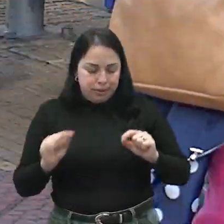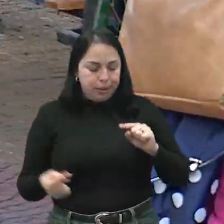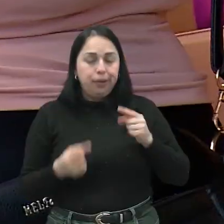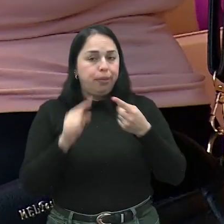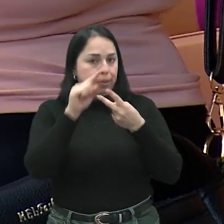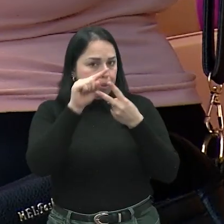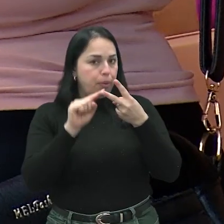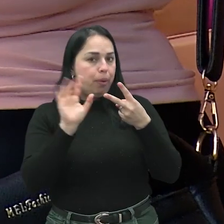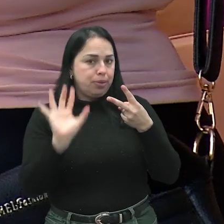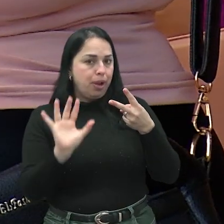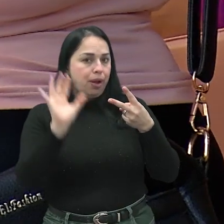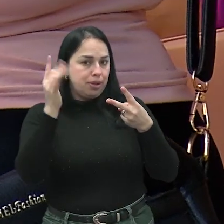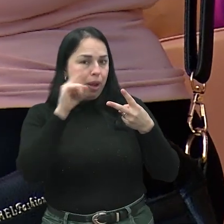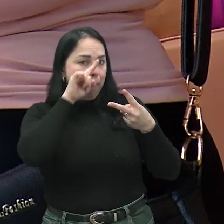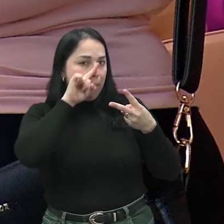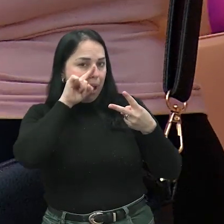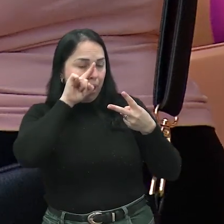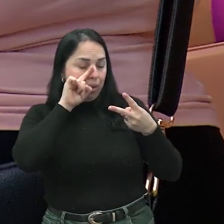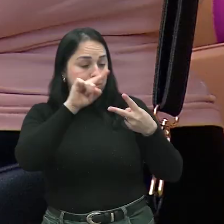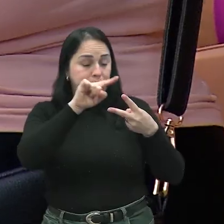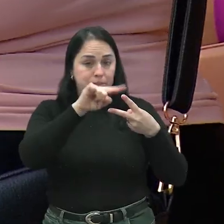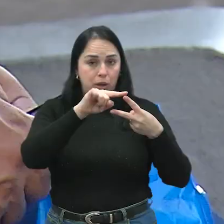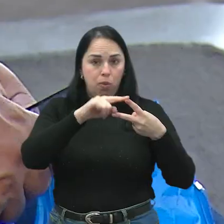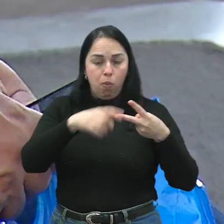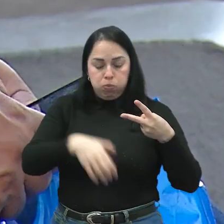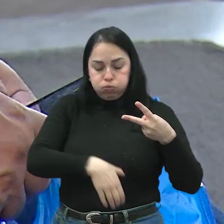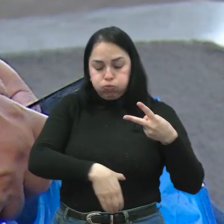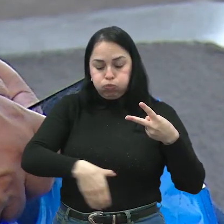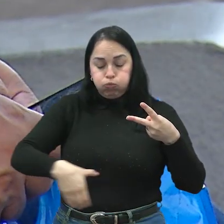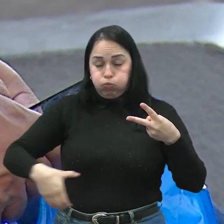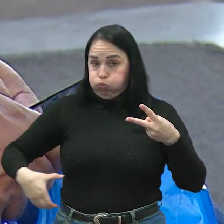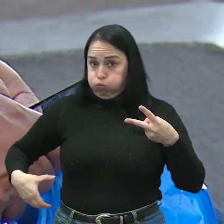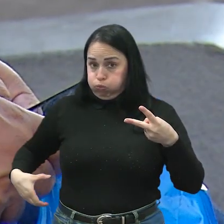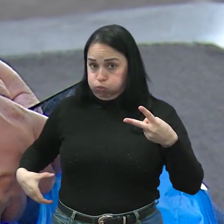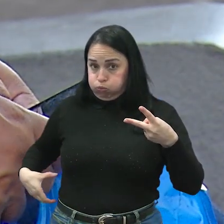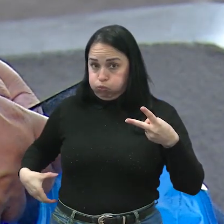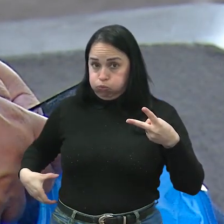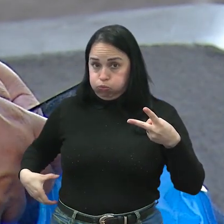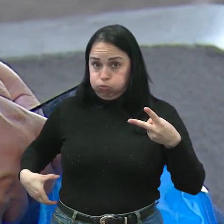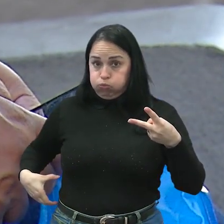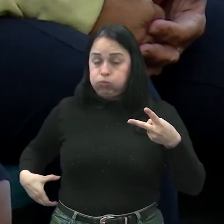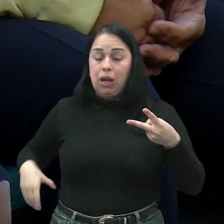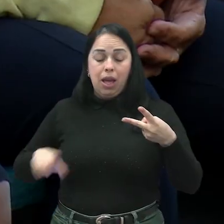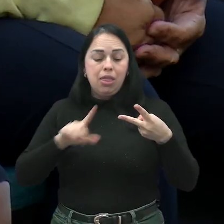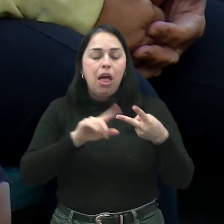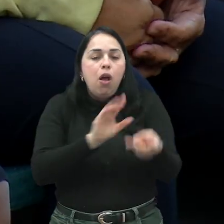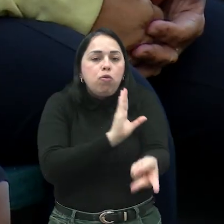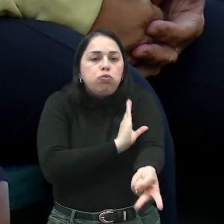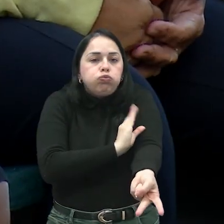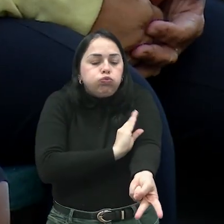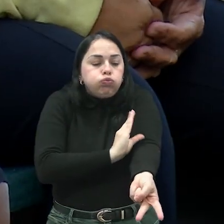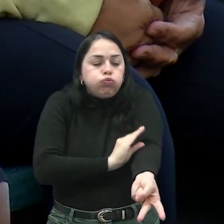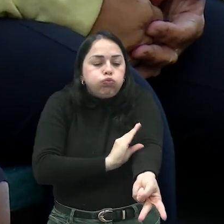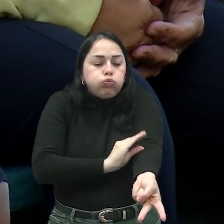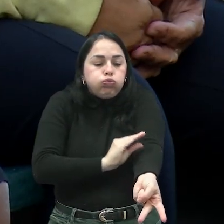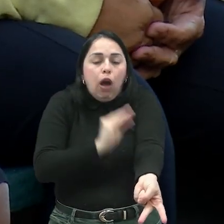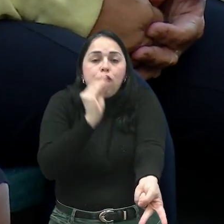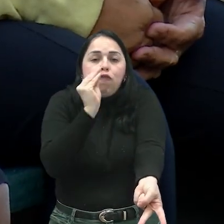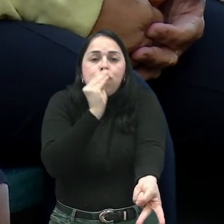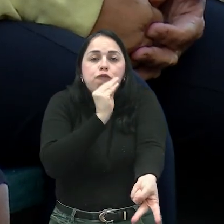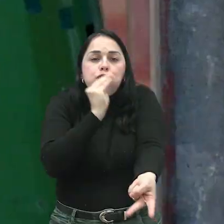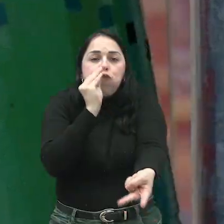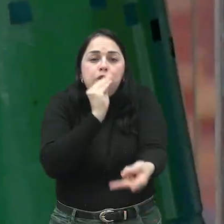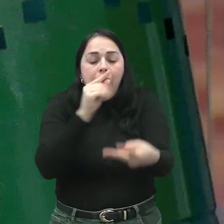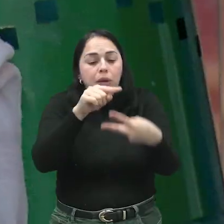condição que combina dois fatores perigosos: aumento da gordura abdominal com a perda de massa